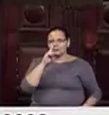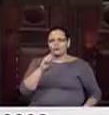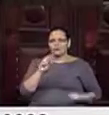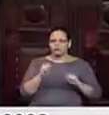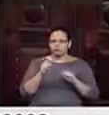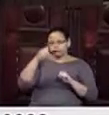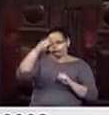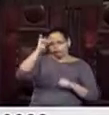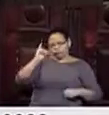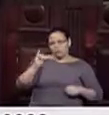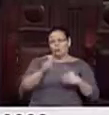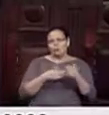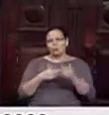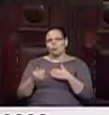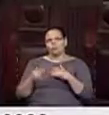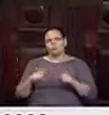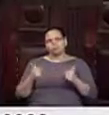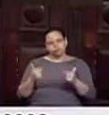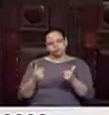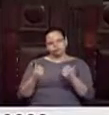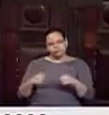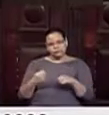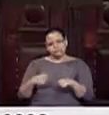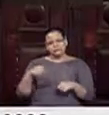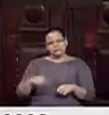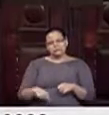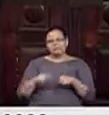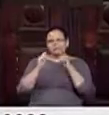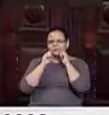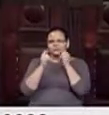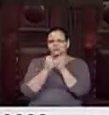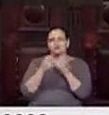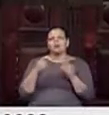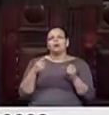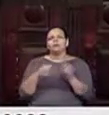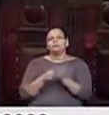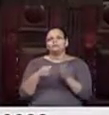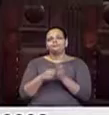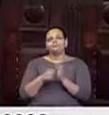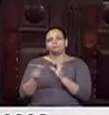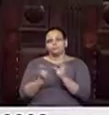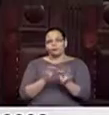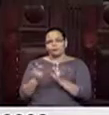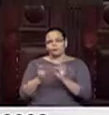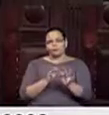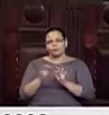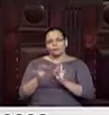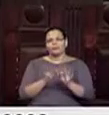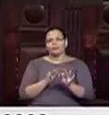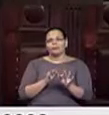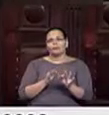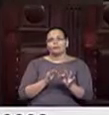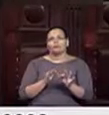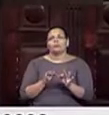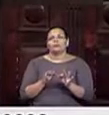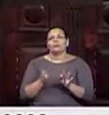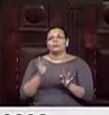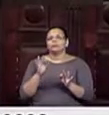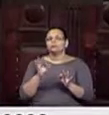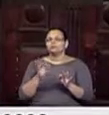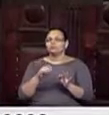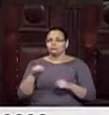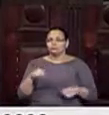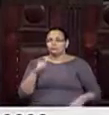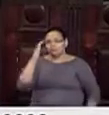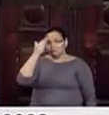evitá-las, toda e qualquer ação deve ser defendida nesta casa. Portanto, o projeto é meritório, carece apenas, no